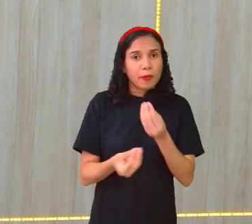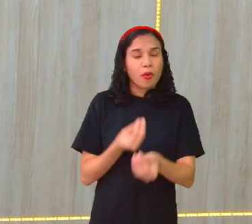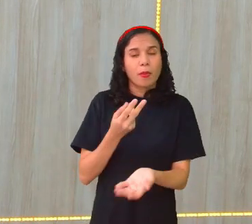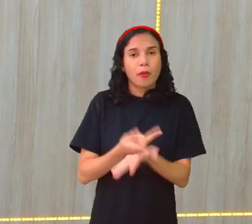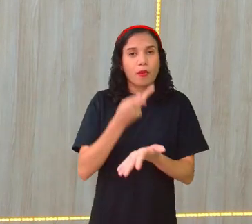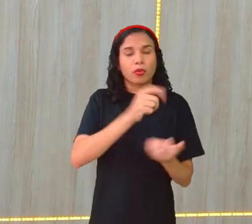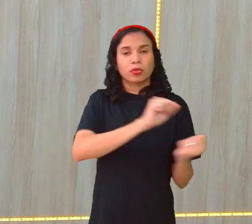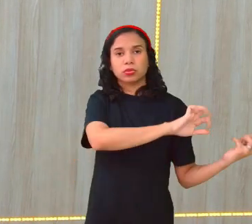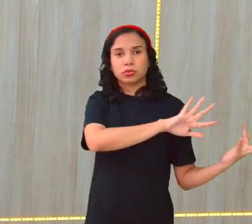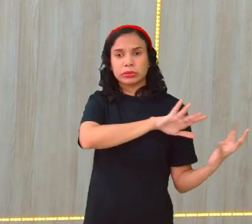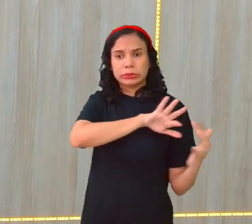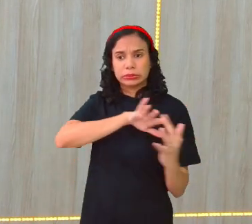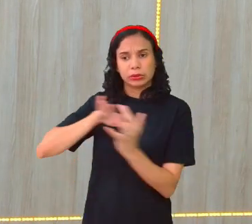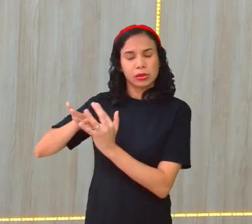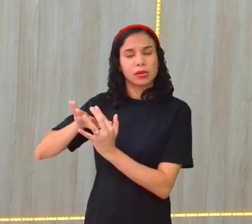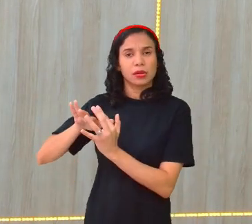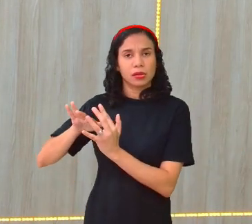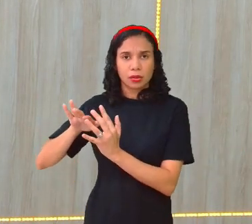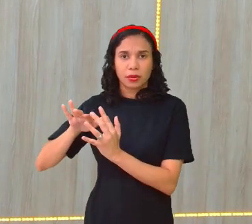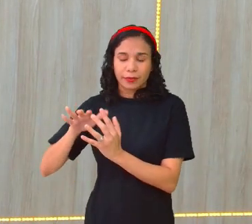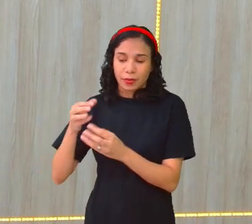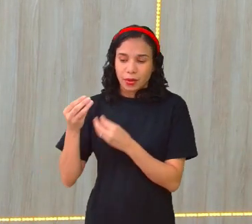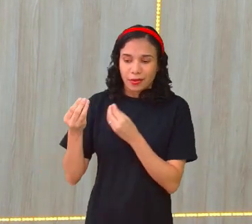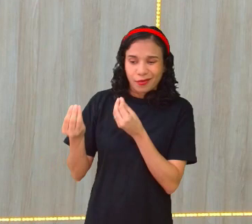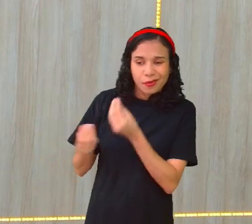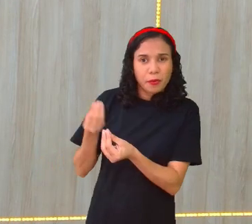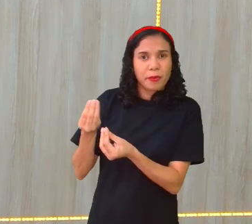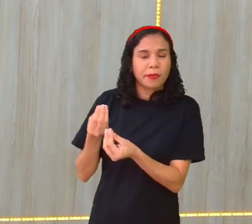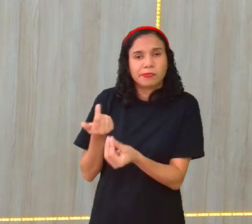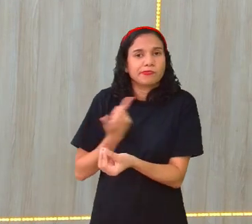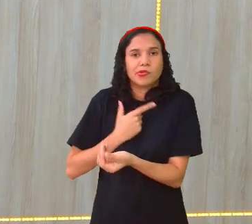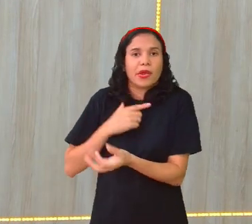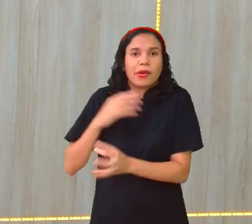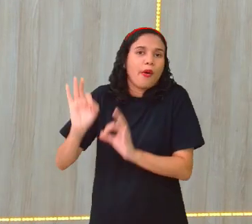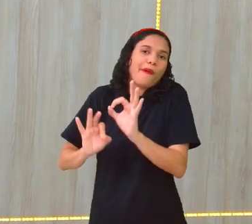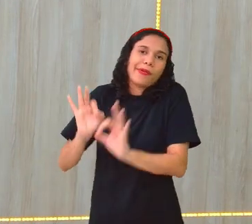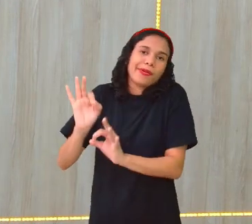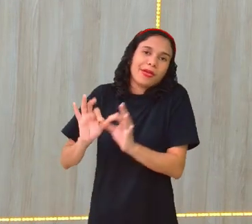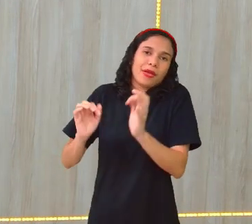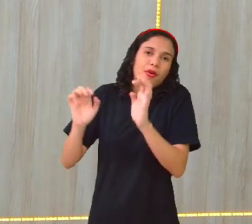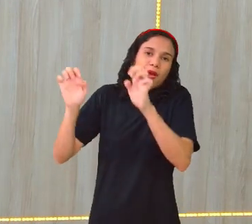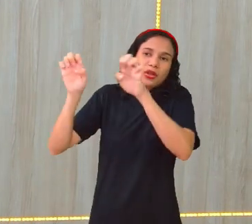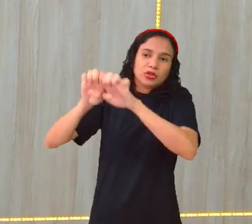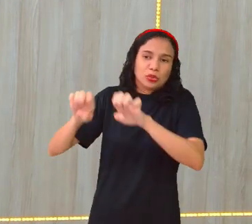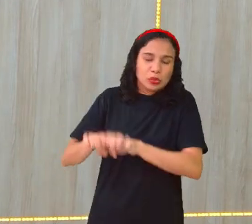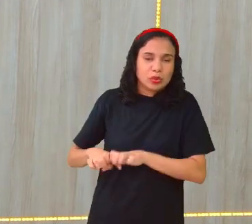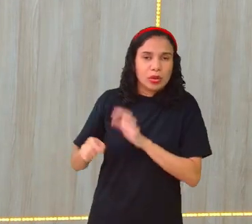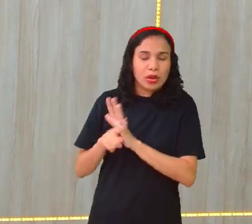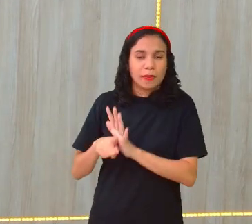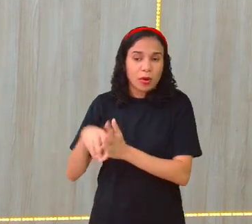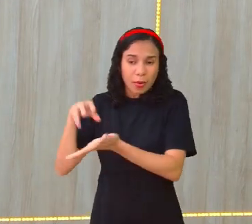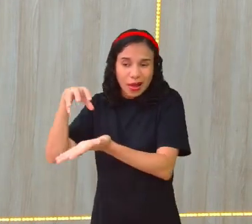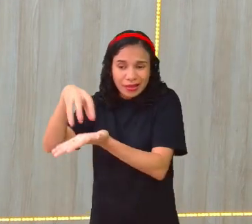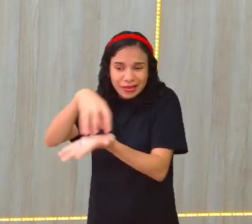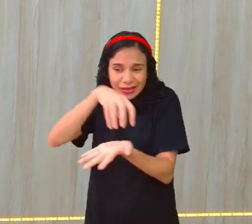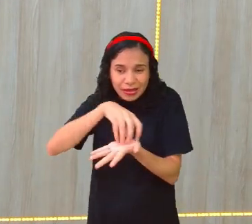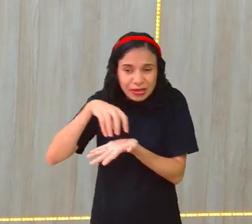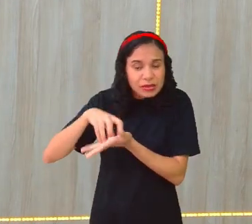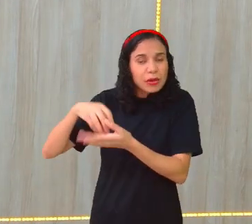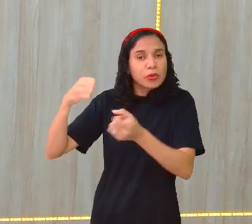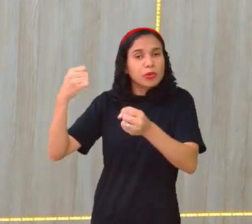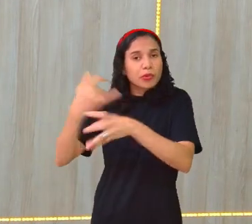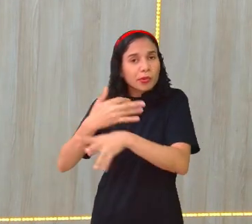essa questão do êxodo rural, de uma forma desordenada, então os centros urbanos, eles